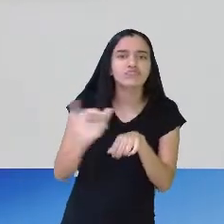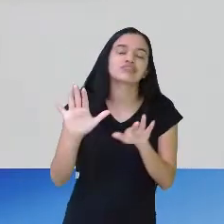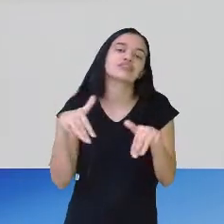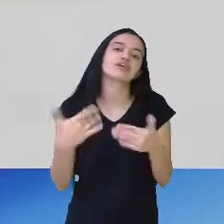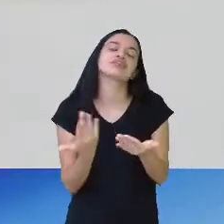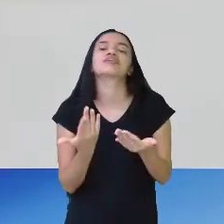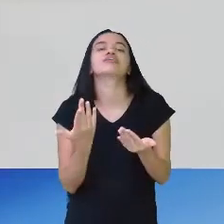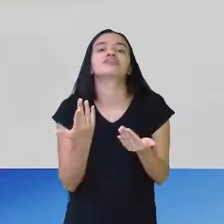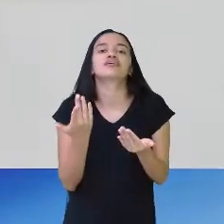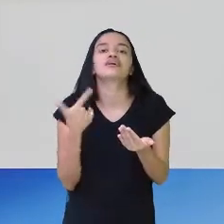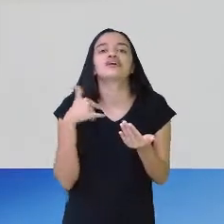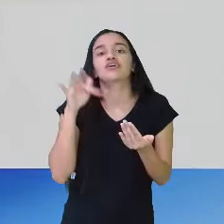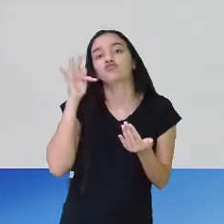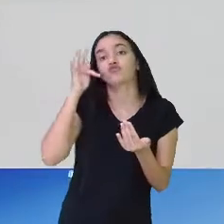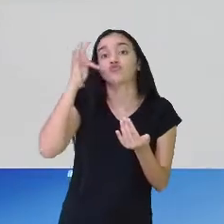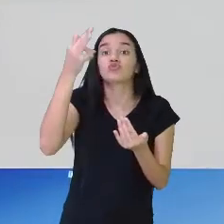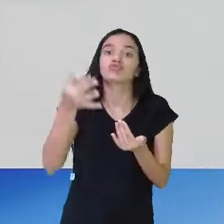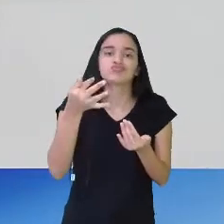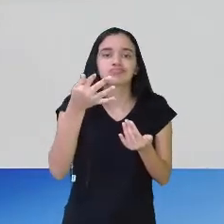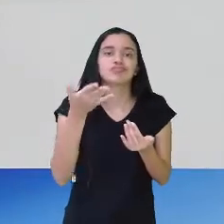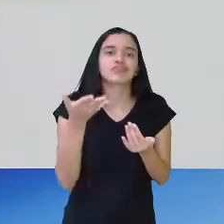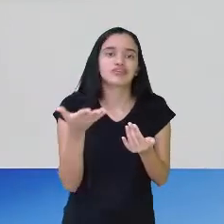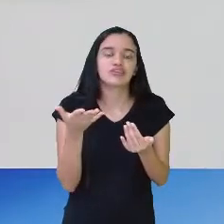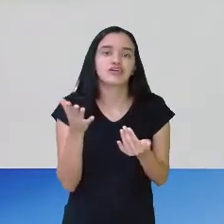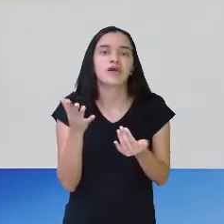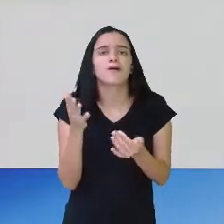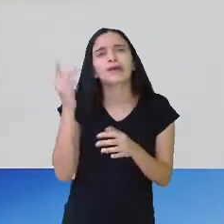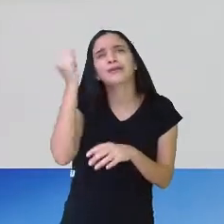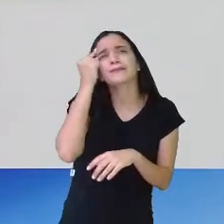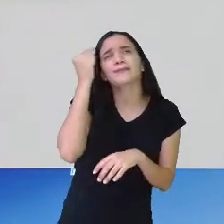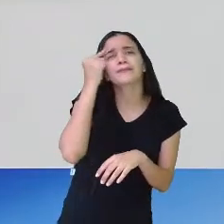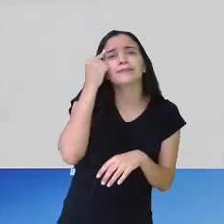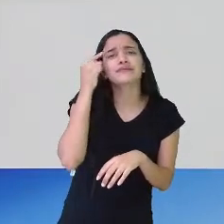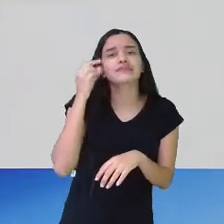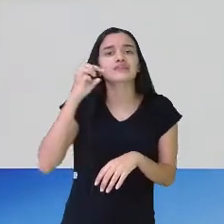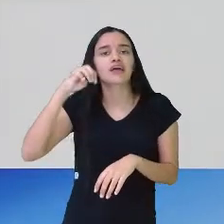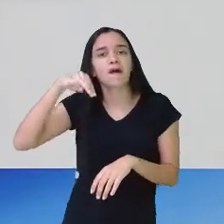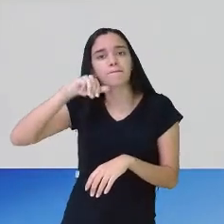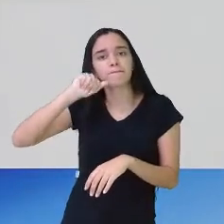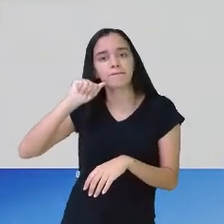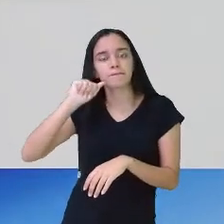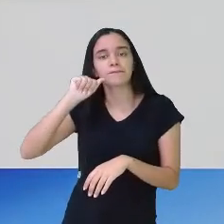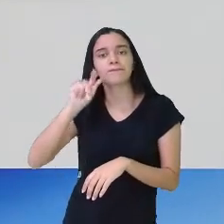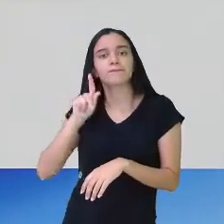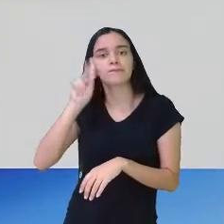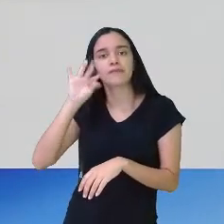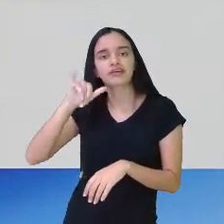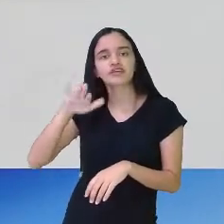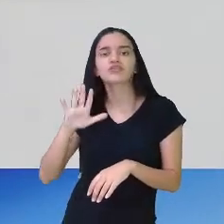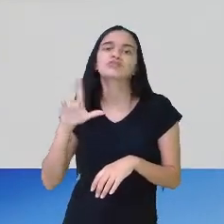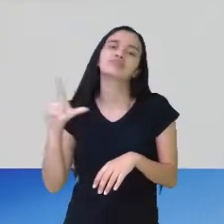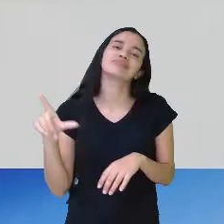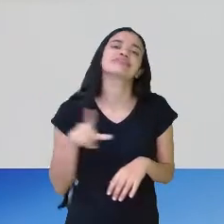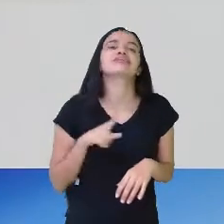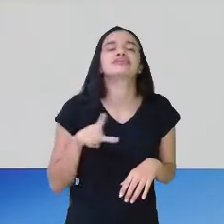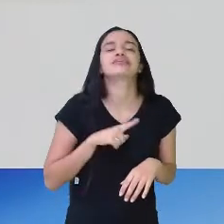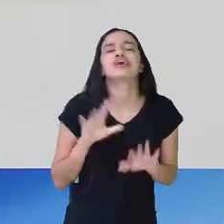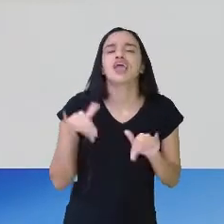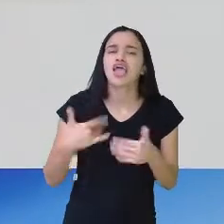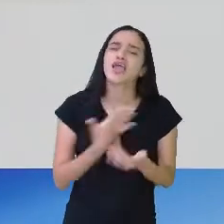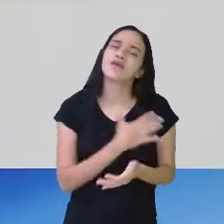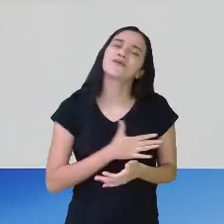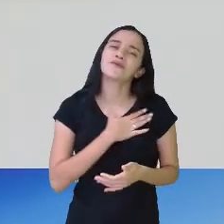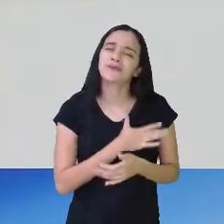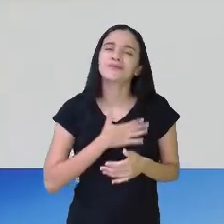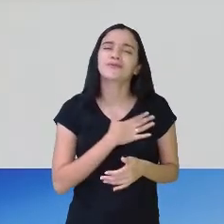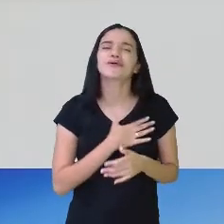deveria ser. O destino se cumpre. E aí, por isso que ele pensa, Maktub, tinha que ser. Gostaram? Eu gosto desse que eu